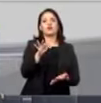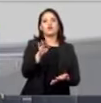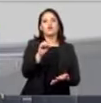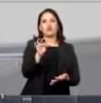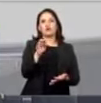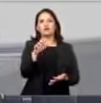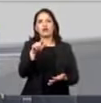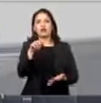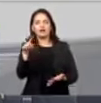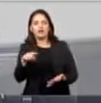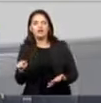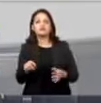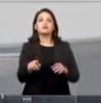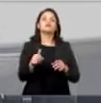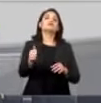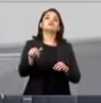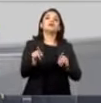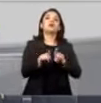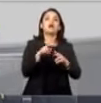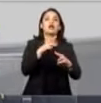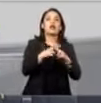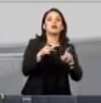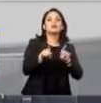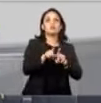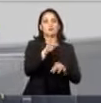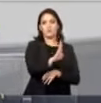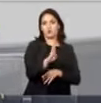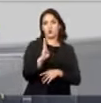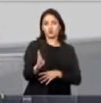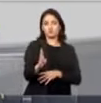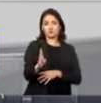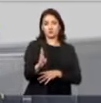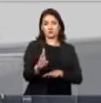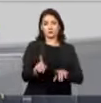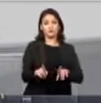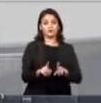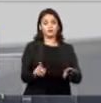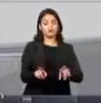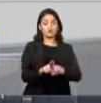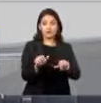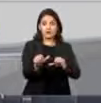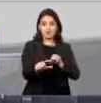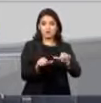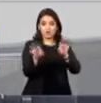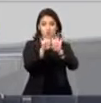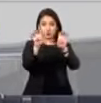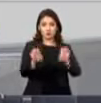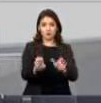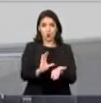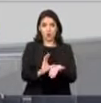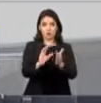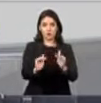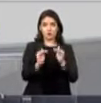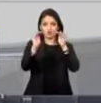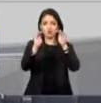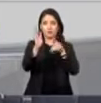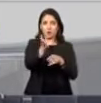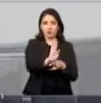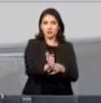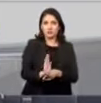de Brasil. Das alterações na estrutura do Conselho Superior de Cinema e a